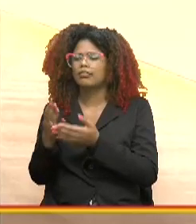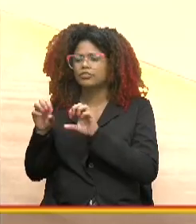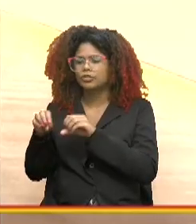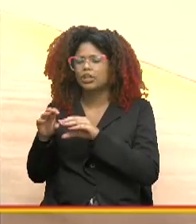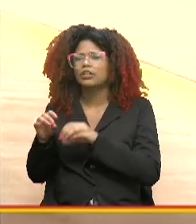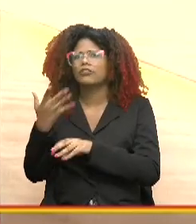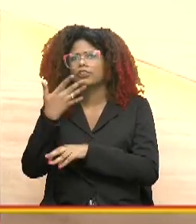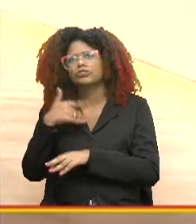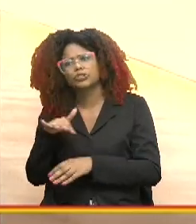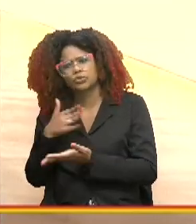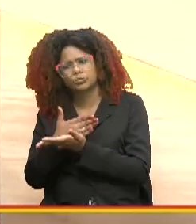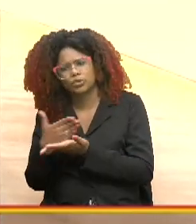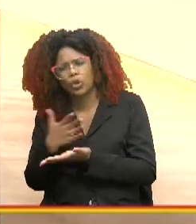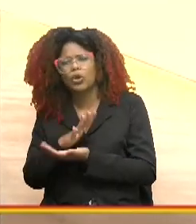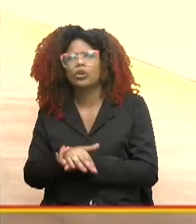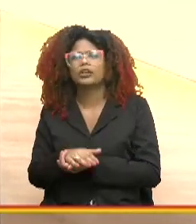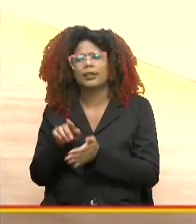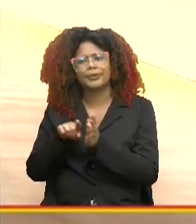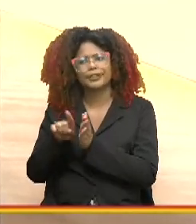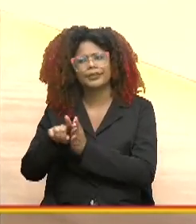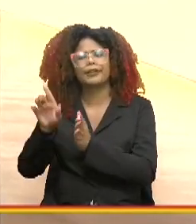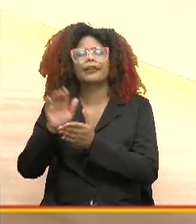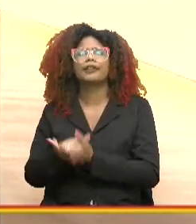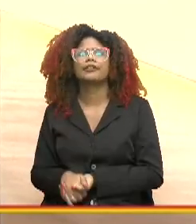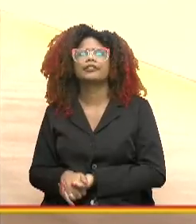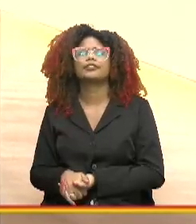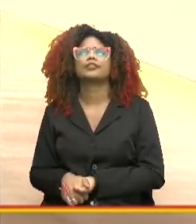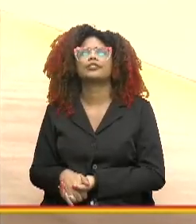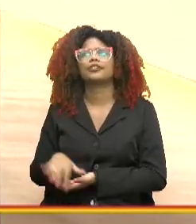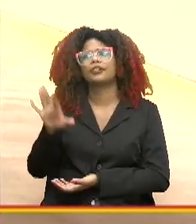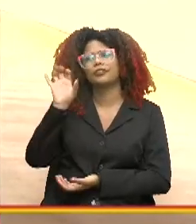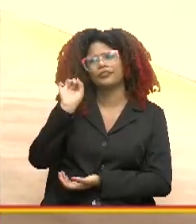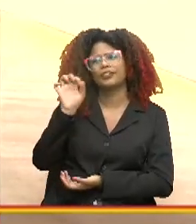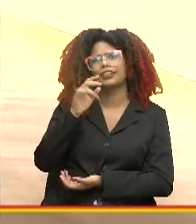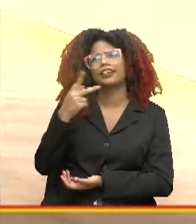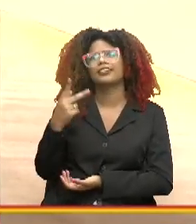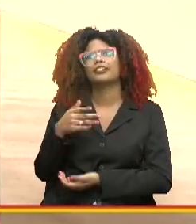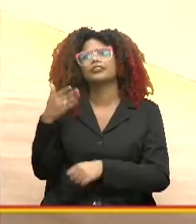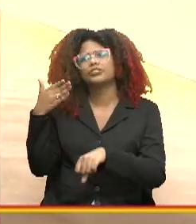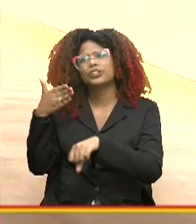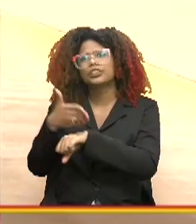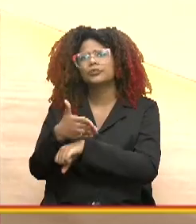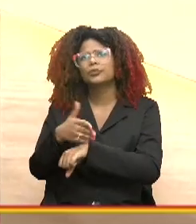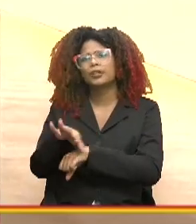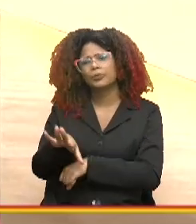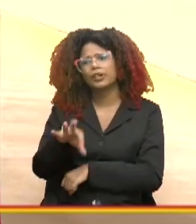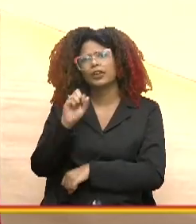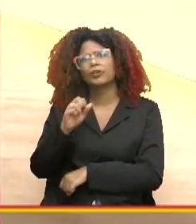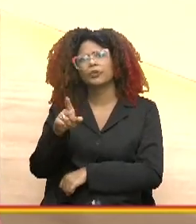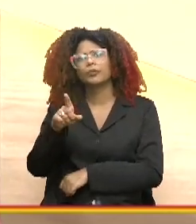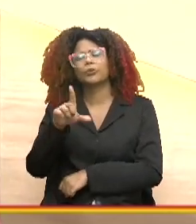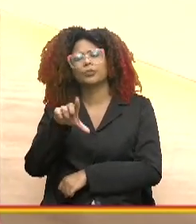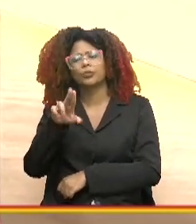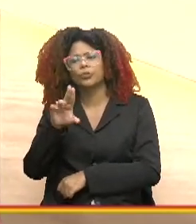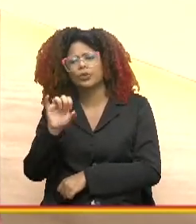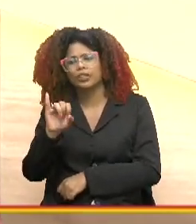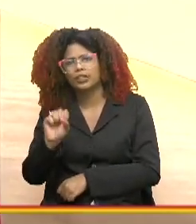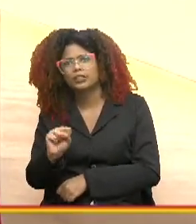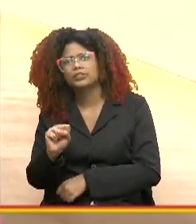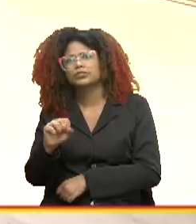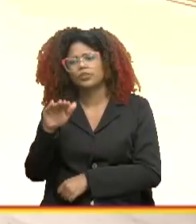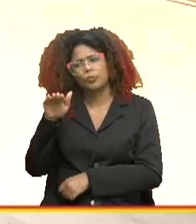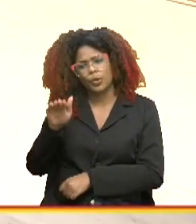ouvindo todas essas histórias né ouvindo Peterson Ayrton eu lembrei de uma cena eu chegando para buscar o Luiz ele tinha quatro anos